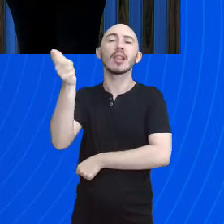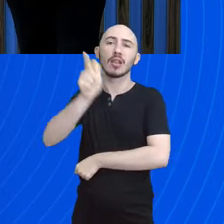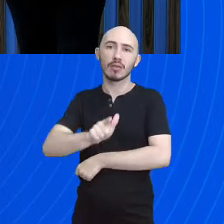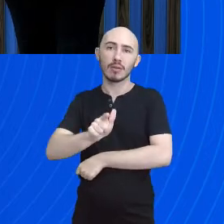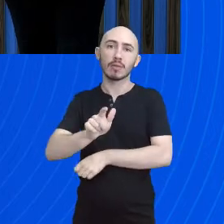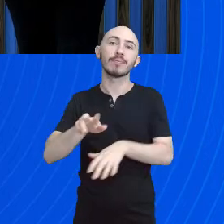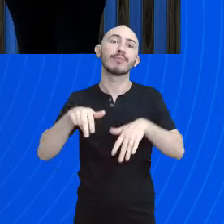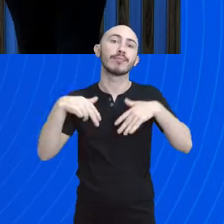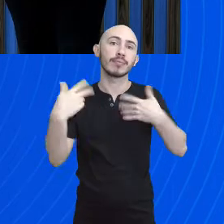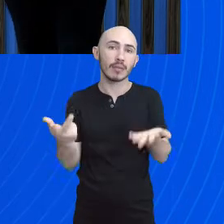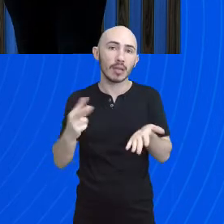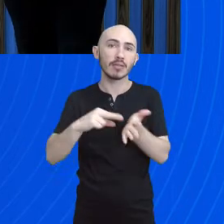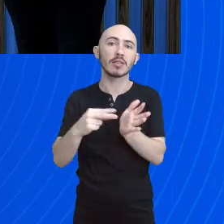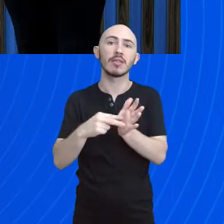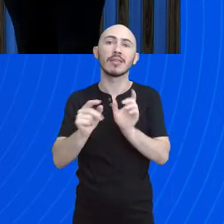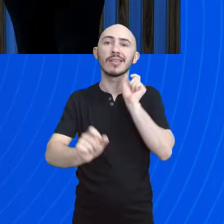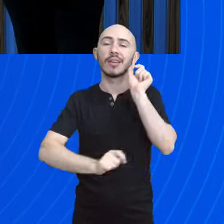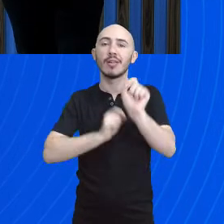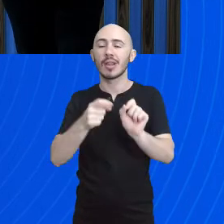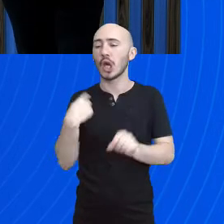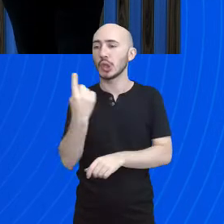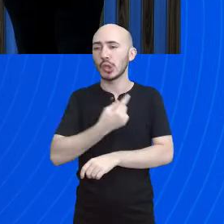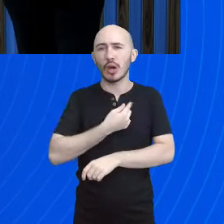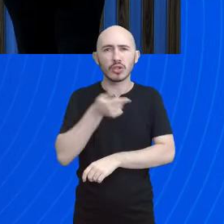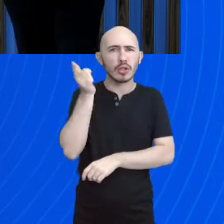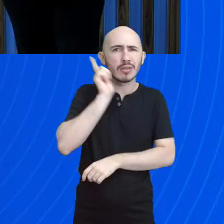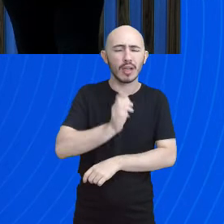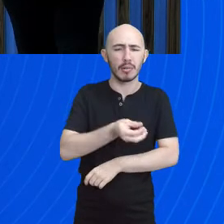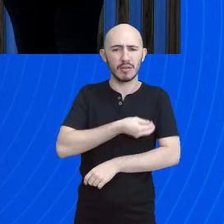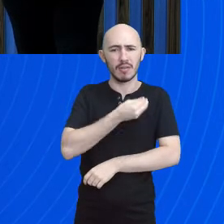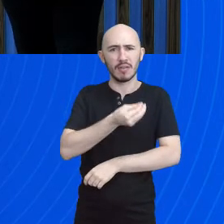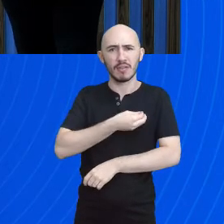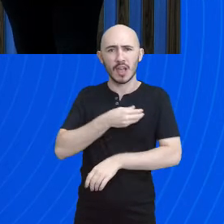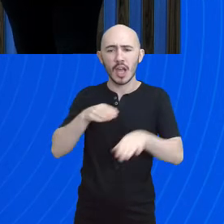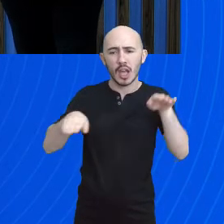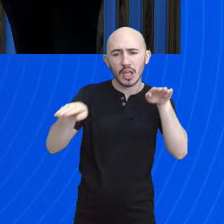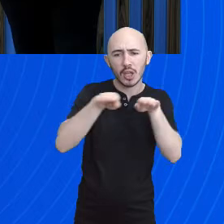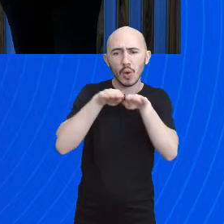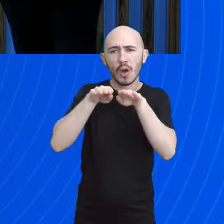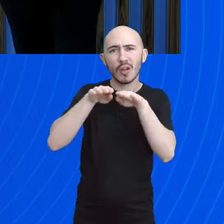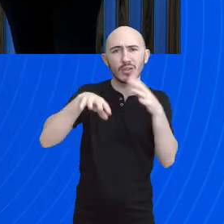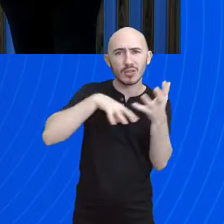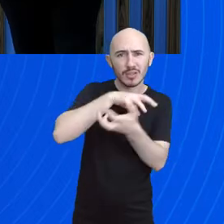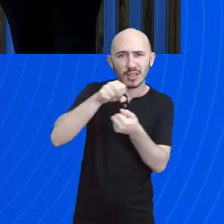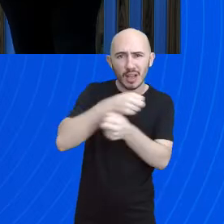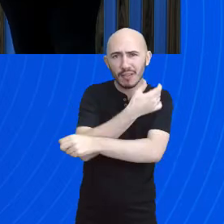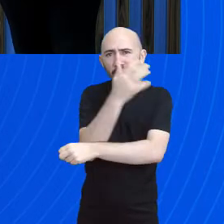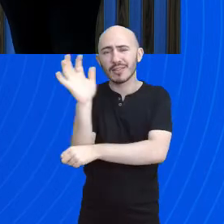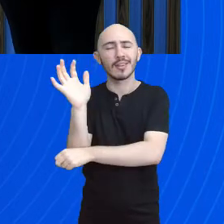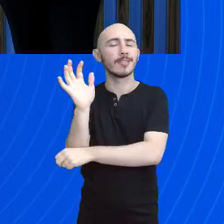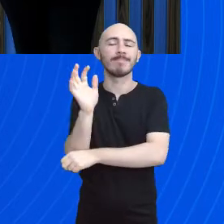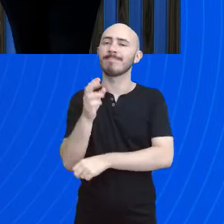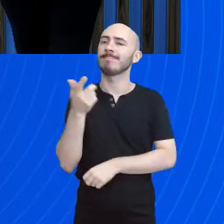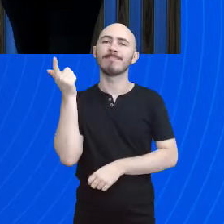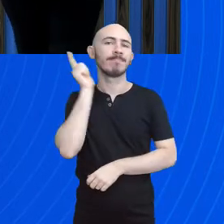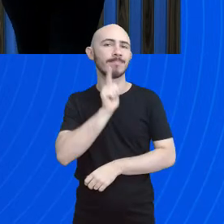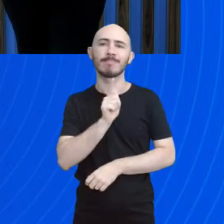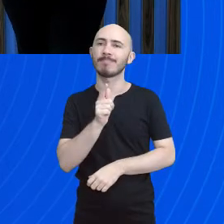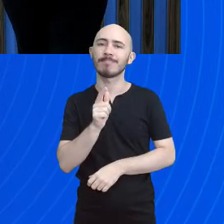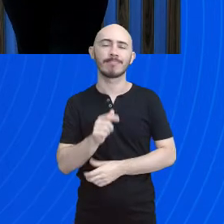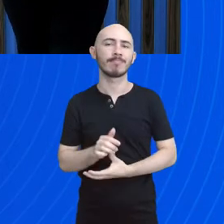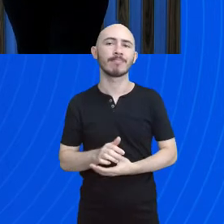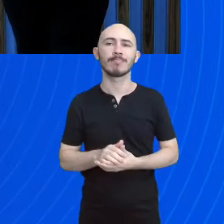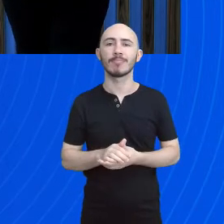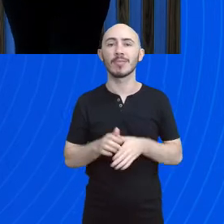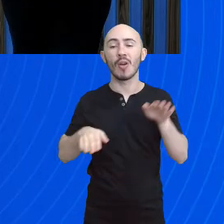seja, a gente não está conseguindo viver de maneira sustentável. A gente não consegue ter